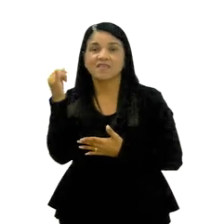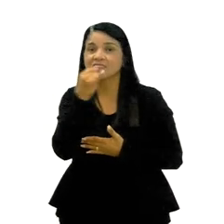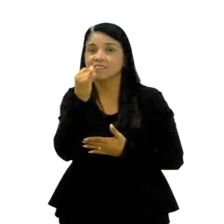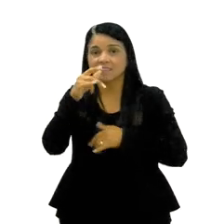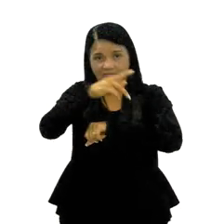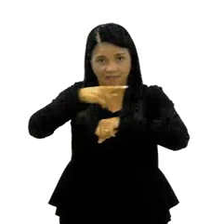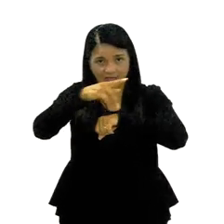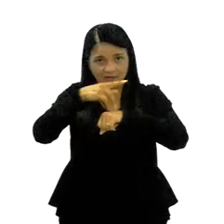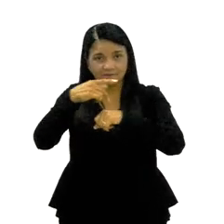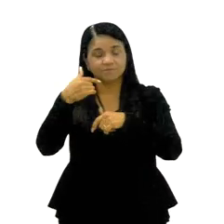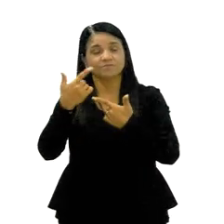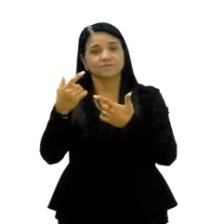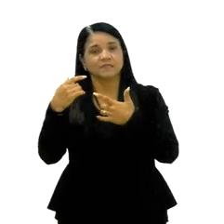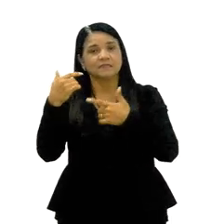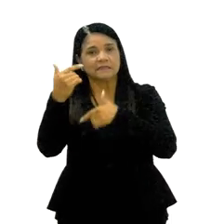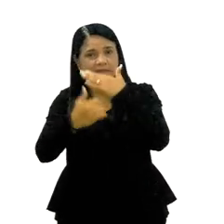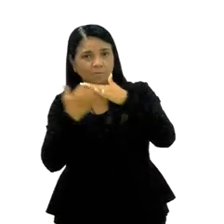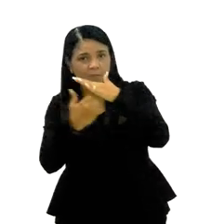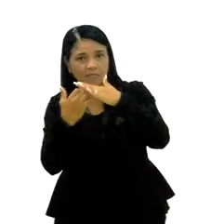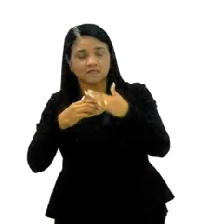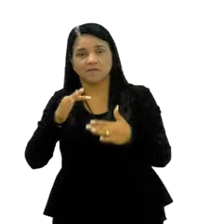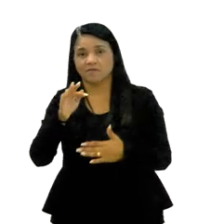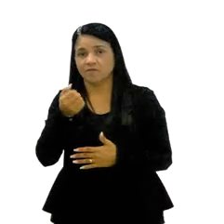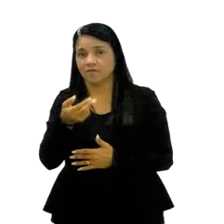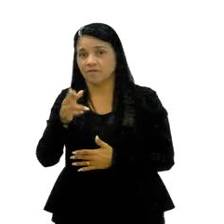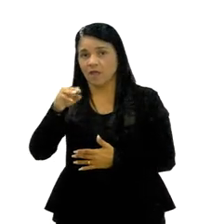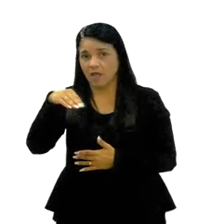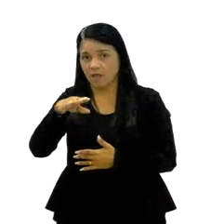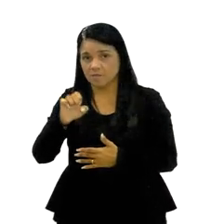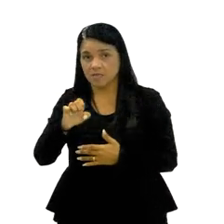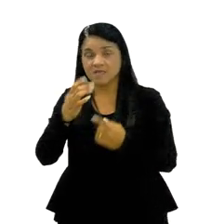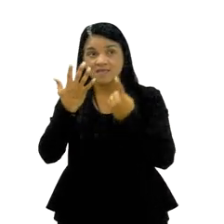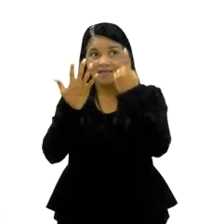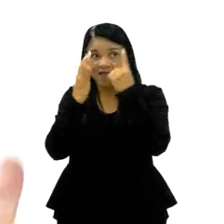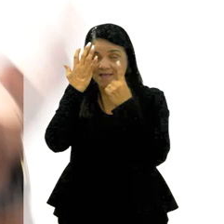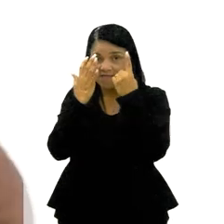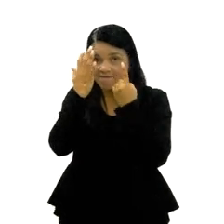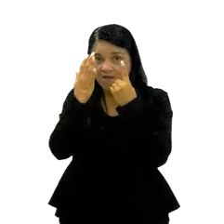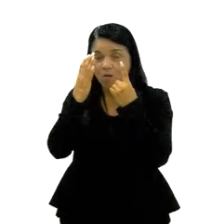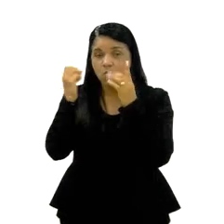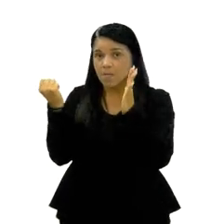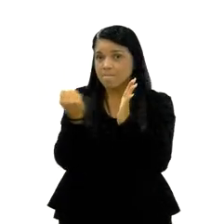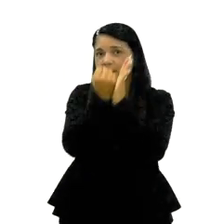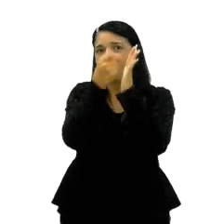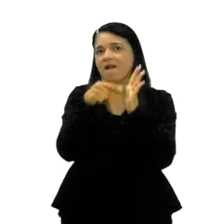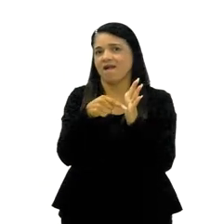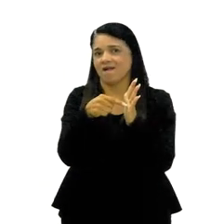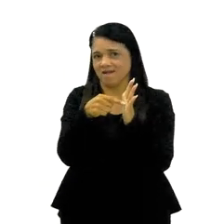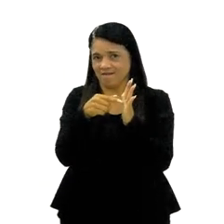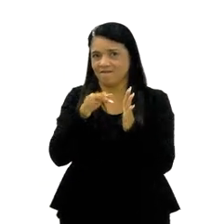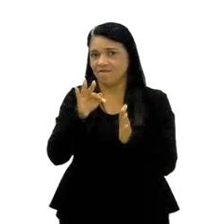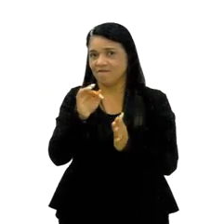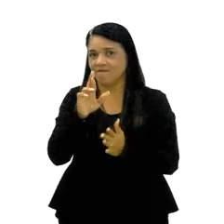Farm. Então era algo assim que a própria Farm queria muito, trazer o carnaval, inserir o carnaval para a marca.